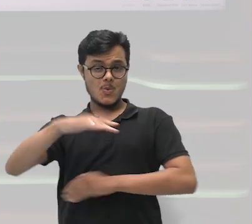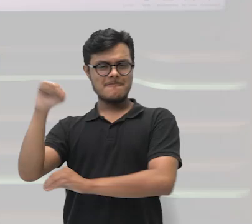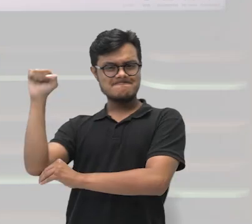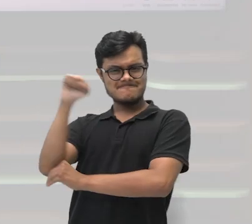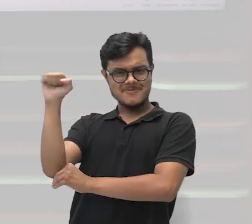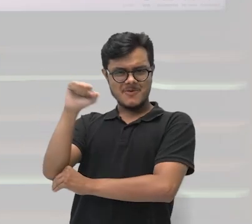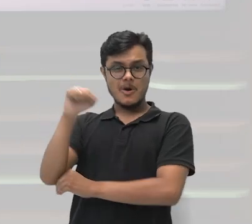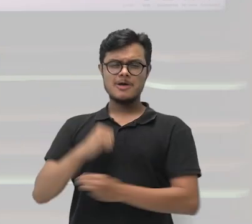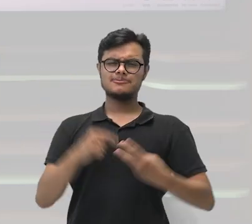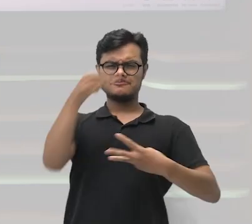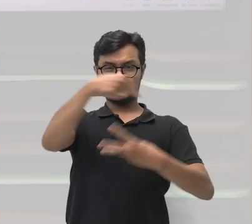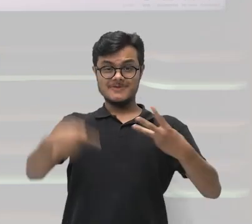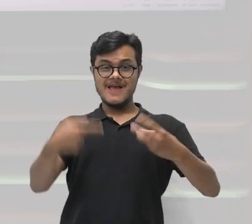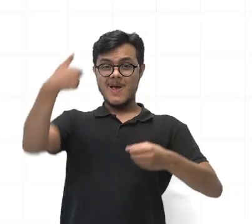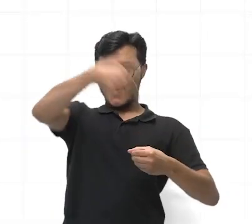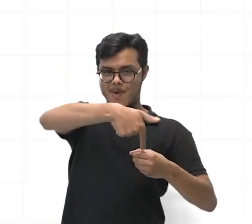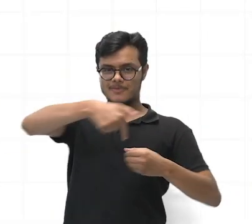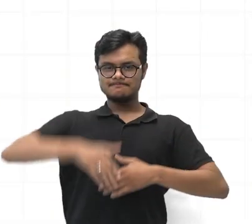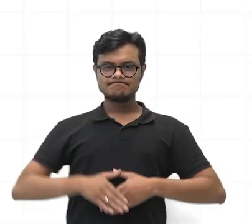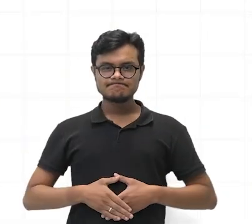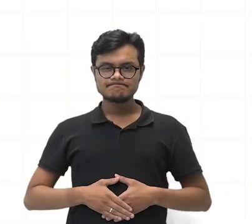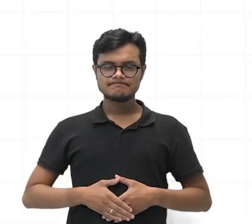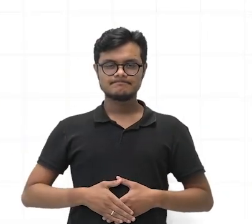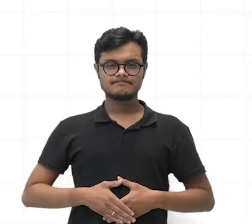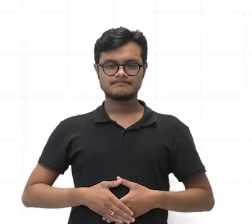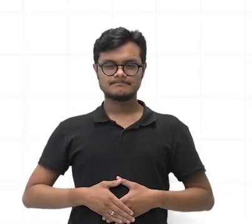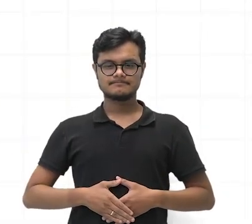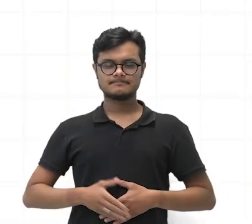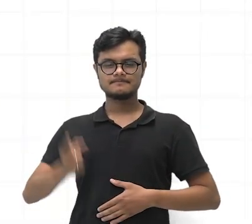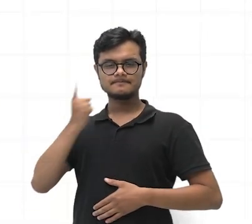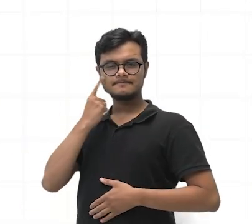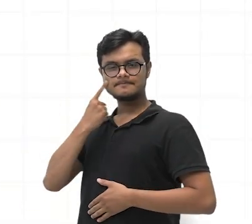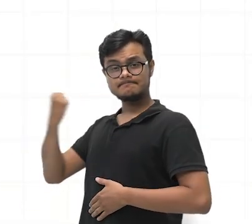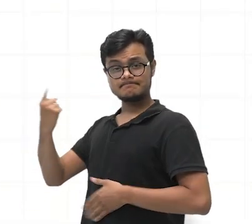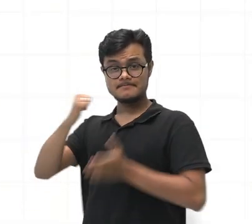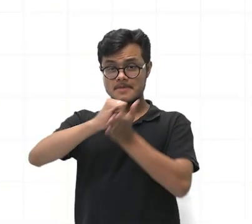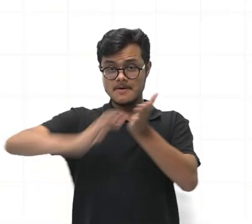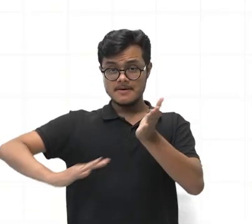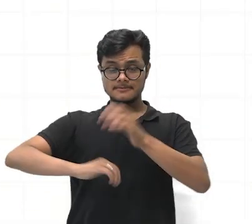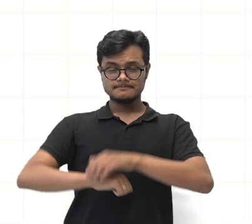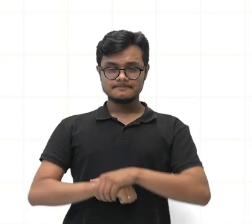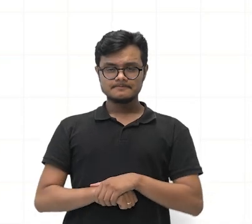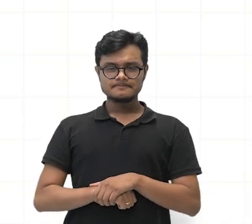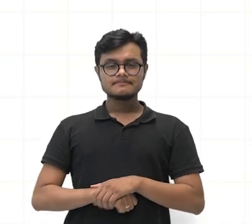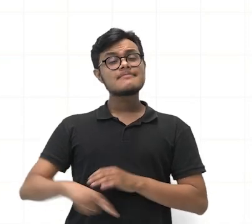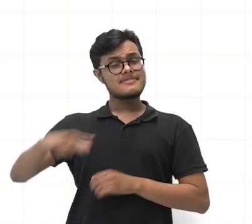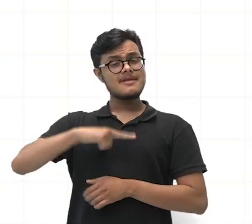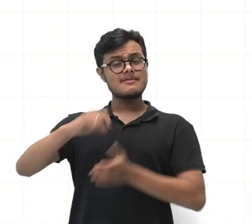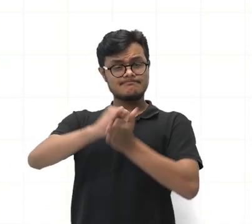durante esses 3 abastecimentos. Vem aqui comigo. Vejam só. Temos aqui a